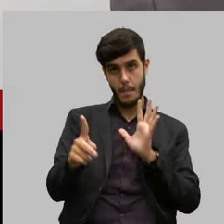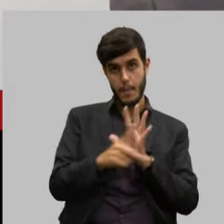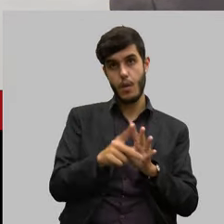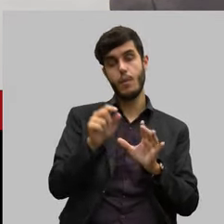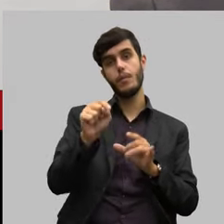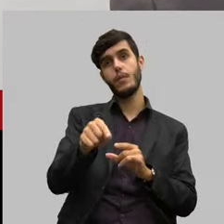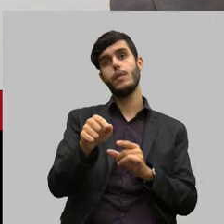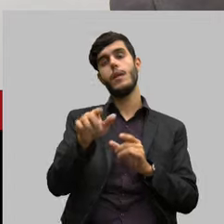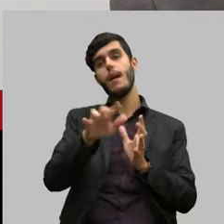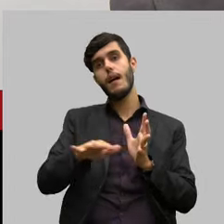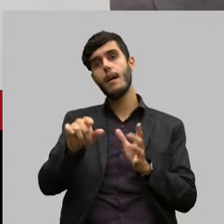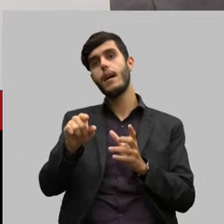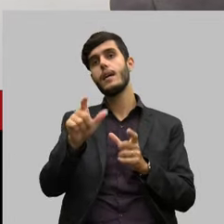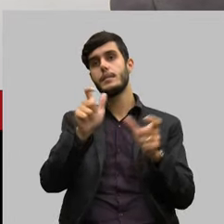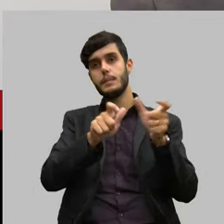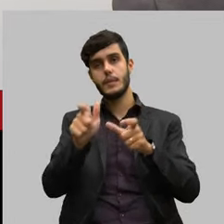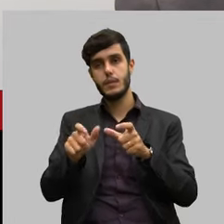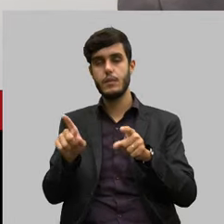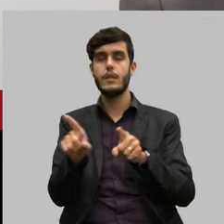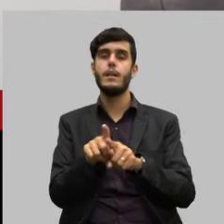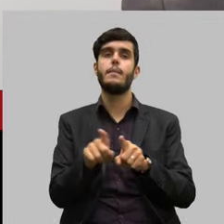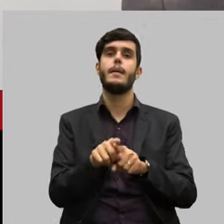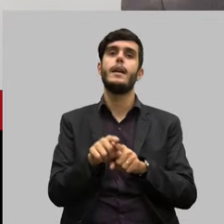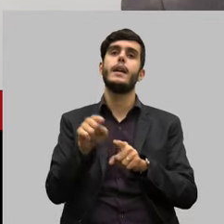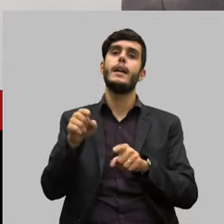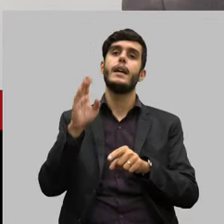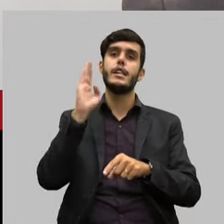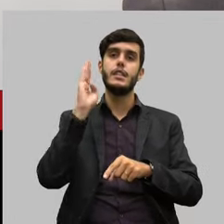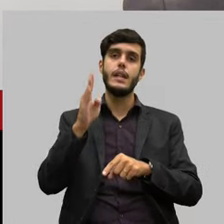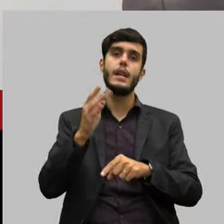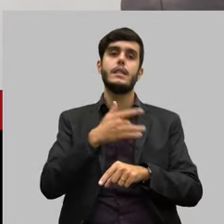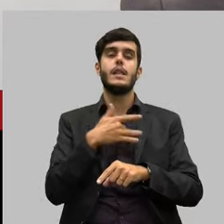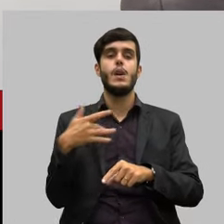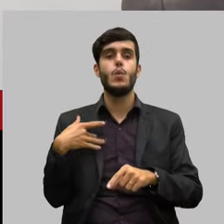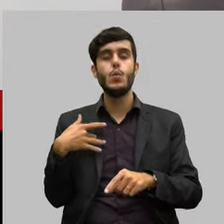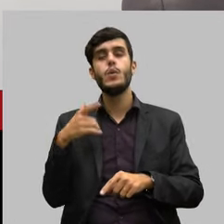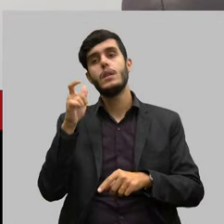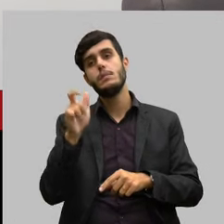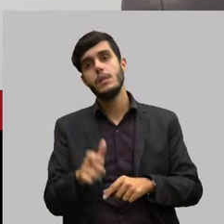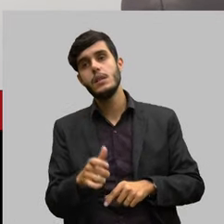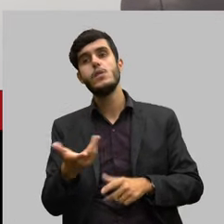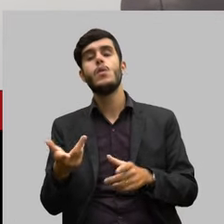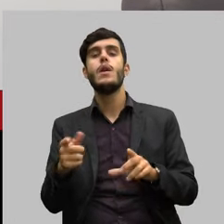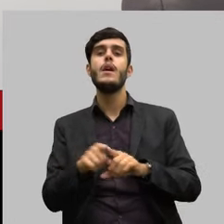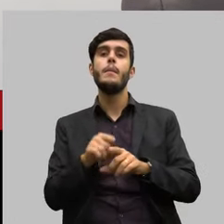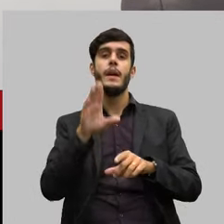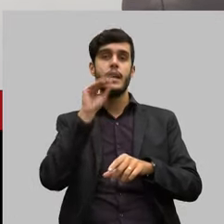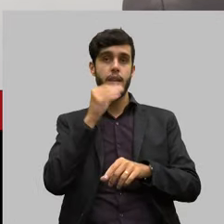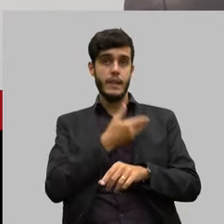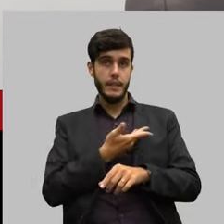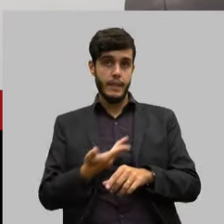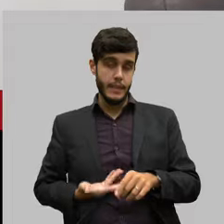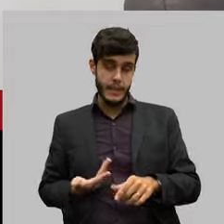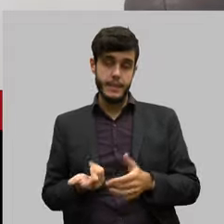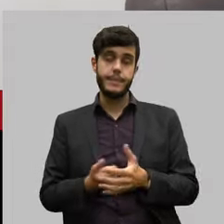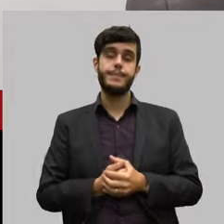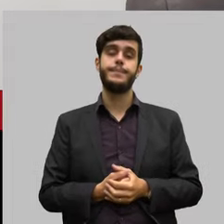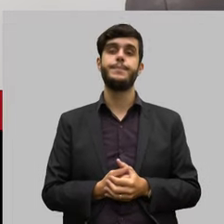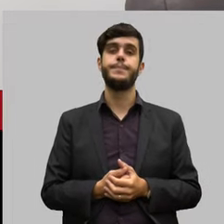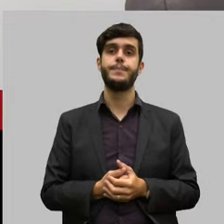além de afetar diretamente a saúde a vida laboral dos nossos servidores E aí